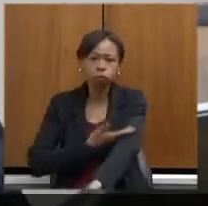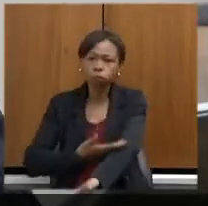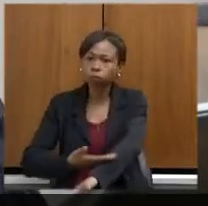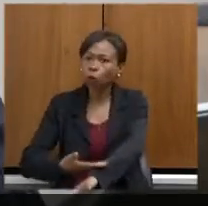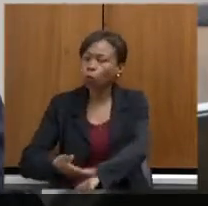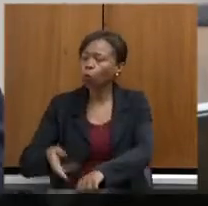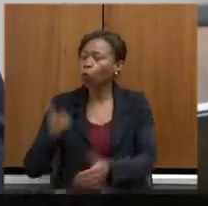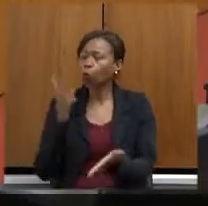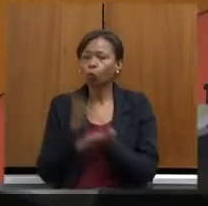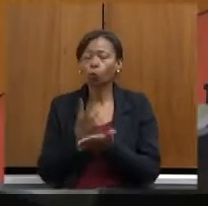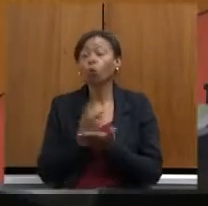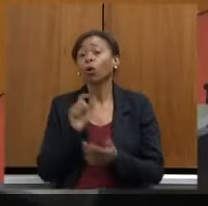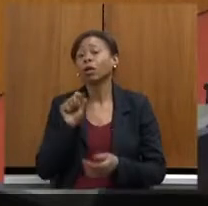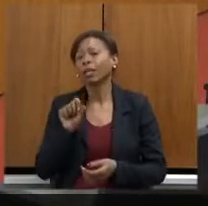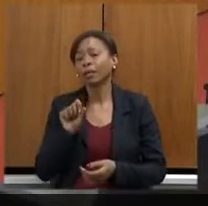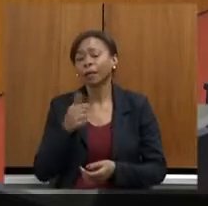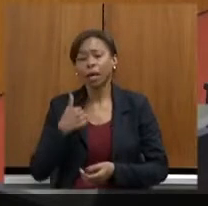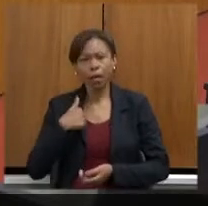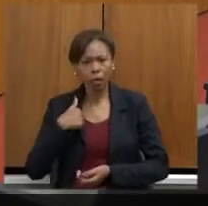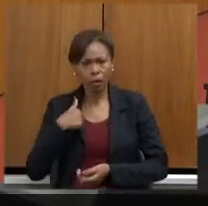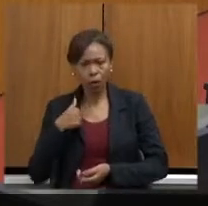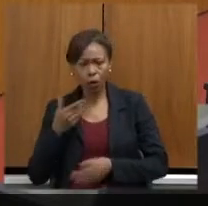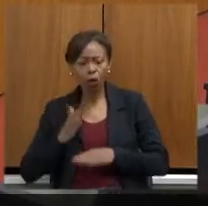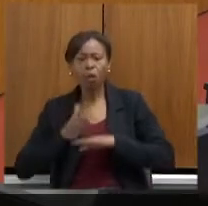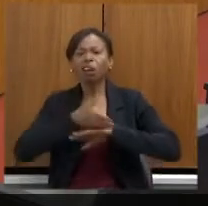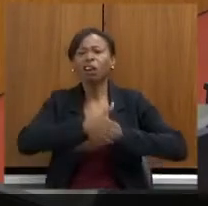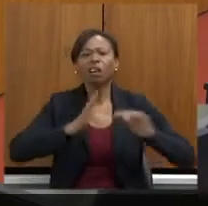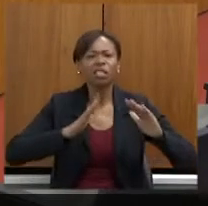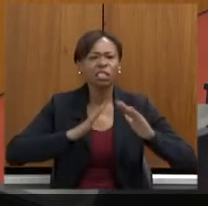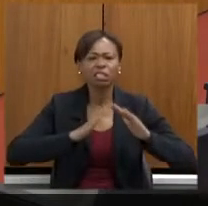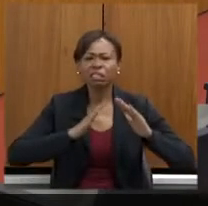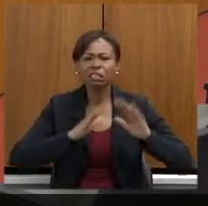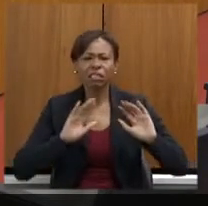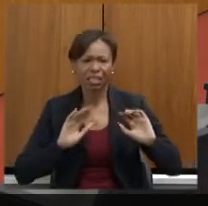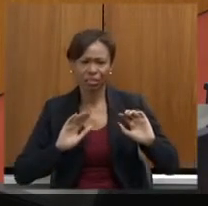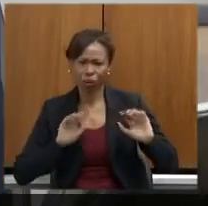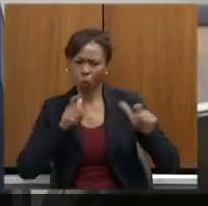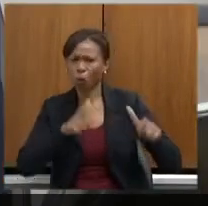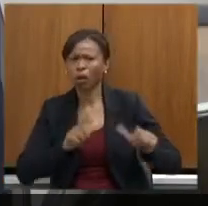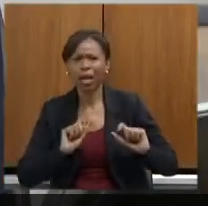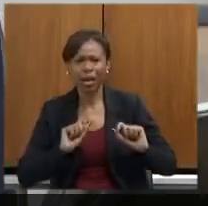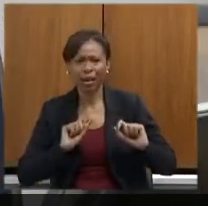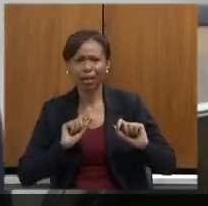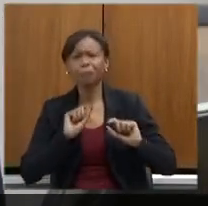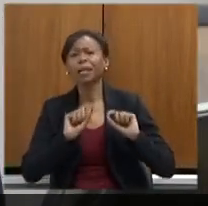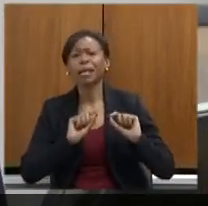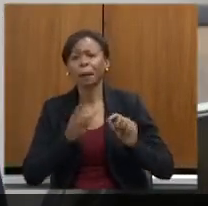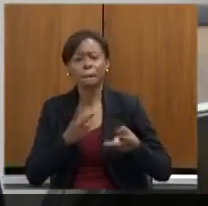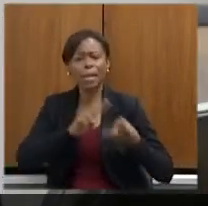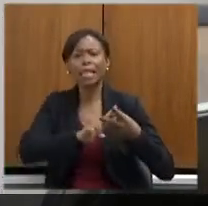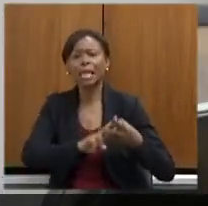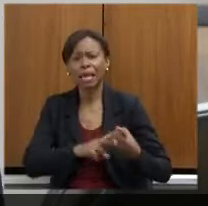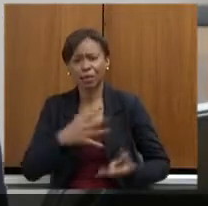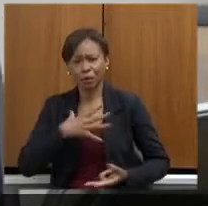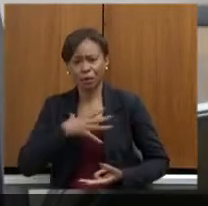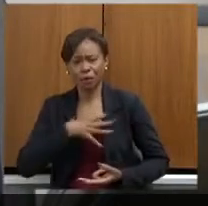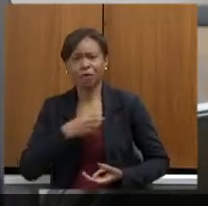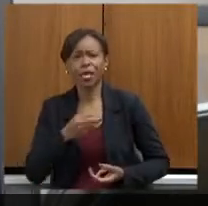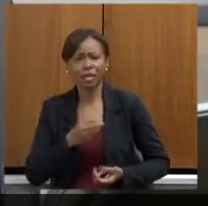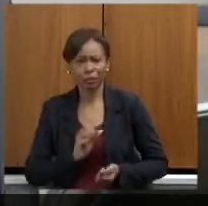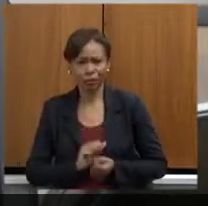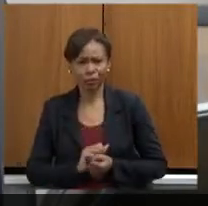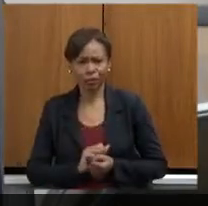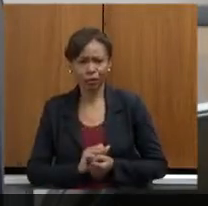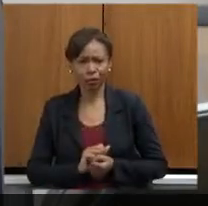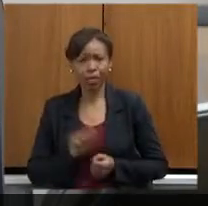Beatriz eu nunca fui a uma residência para aprender um filho que eu não afastar-se a